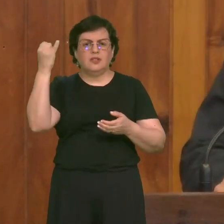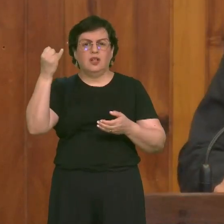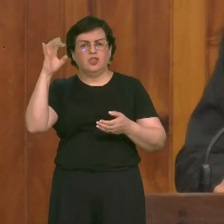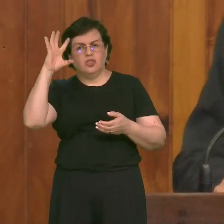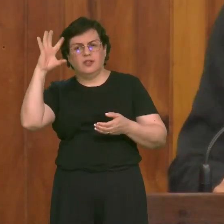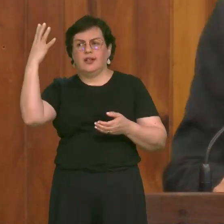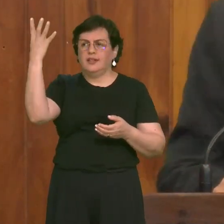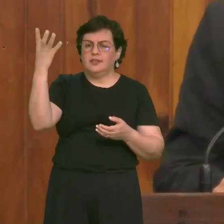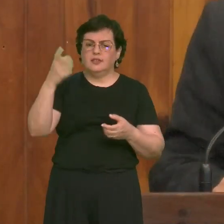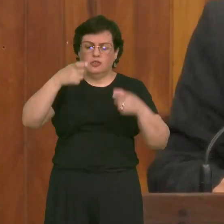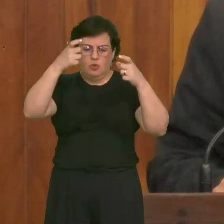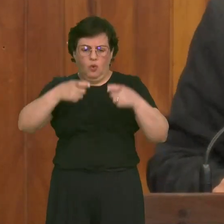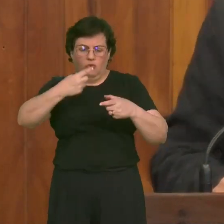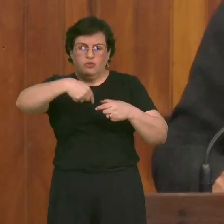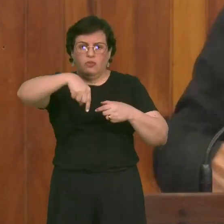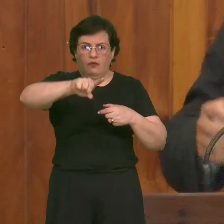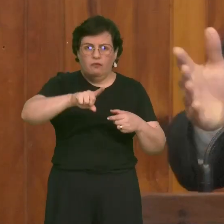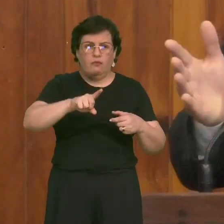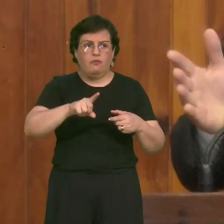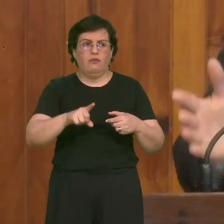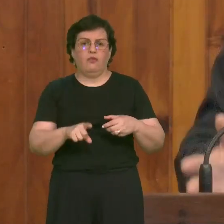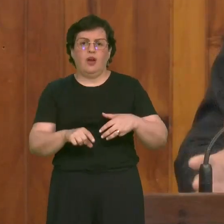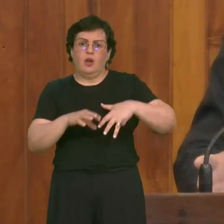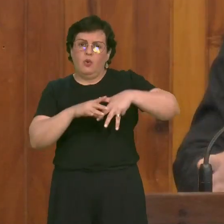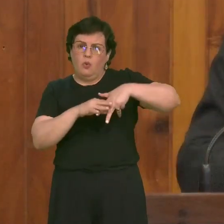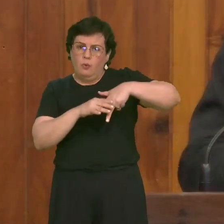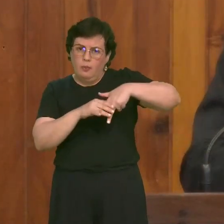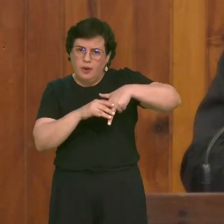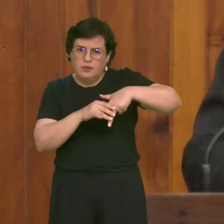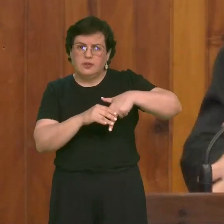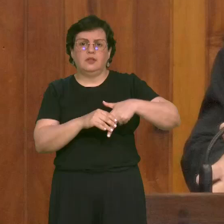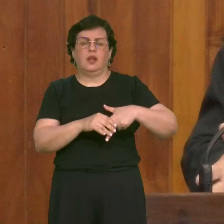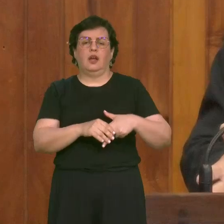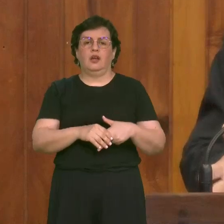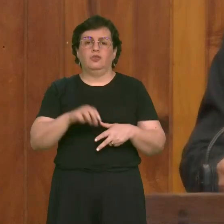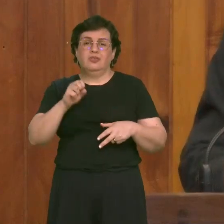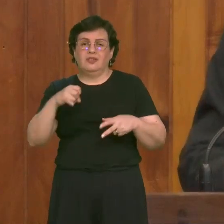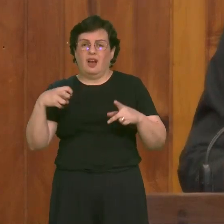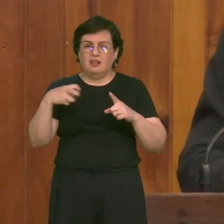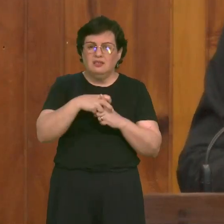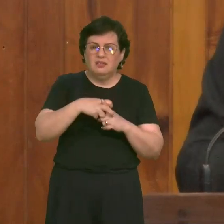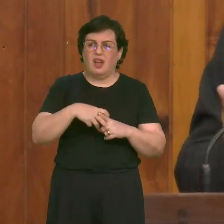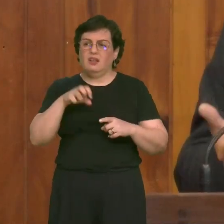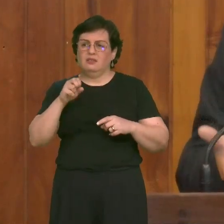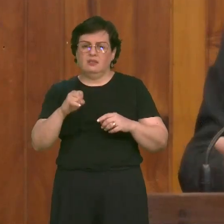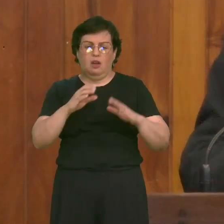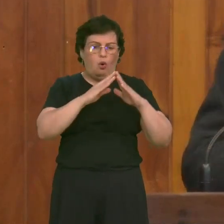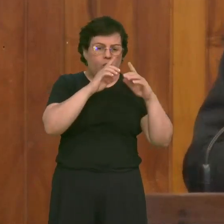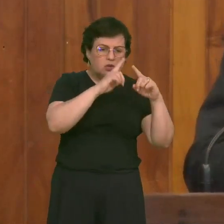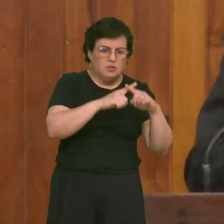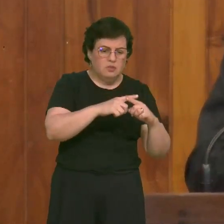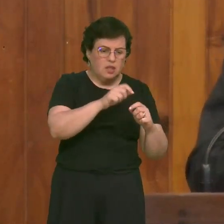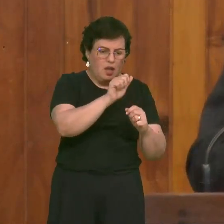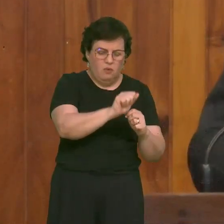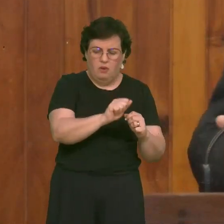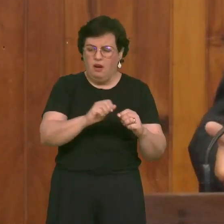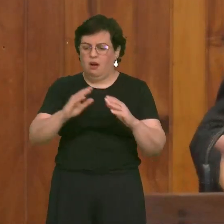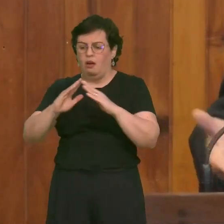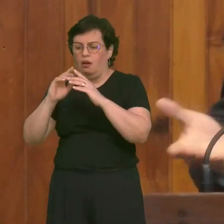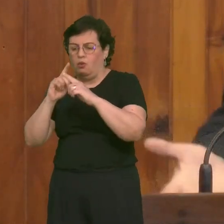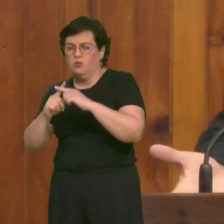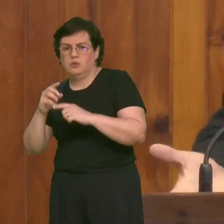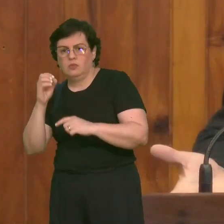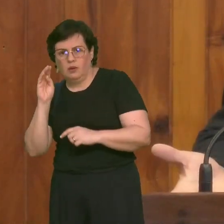de acidente se vai para o hospital lá se vai para o hospital b e isso lógico é se atentando aos protocolos